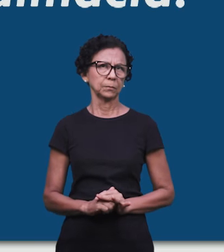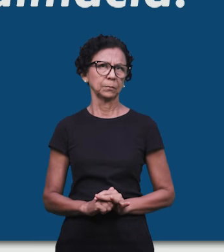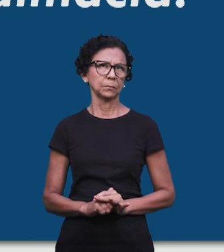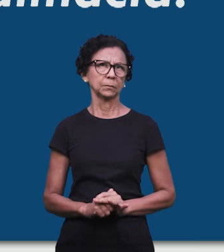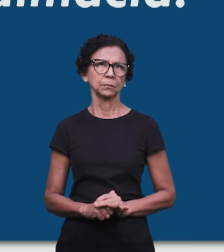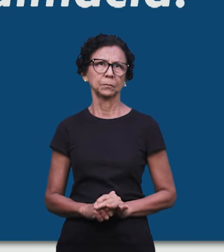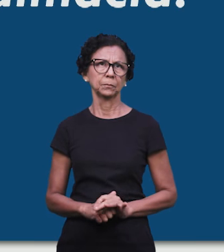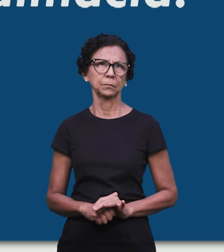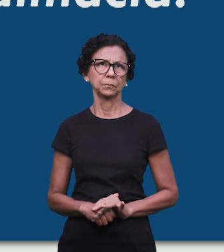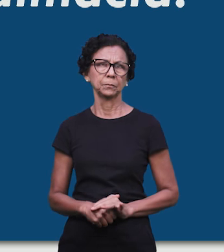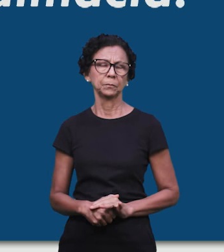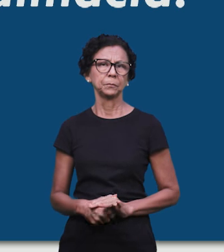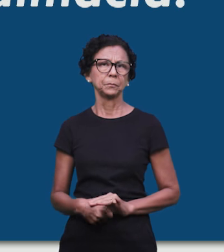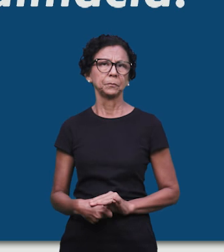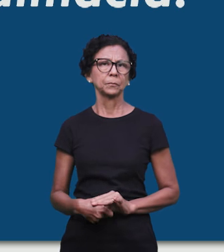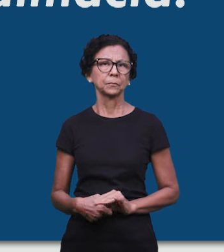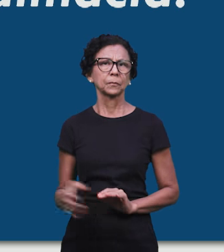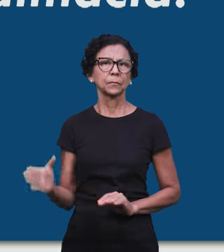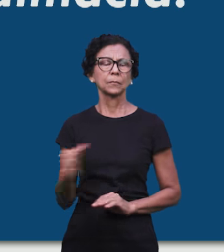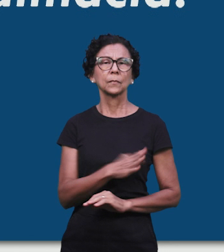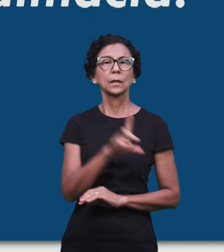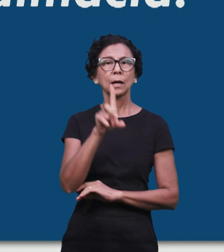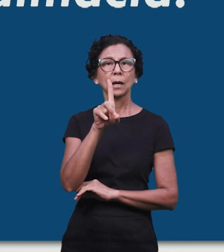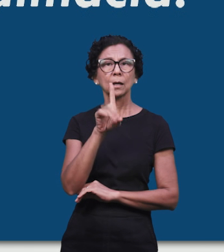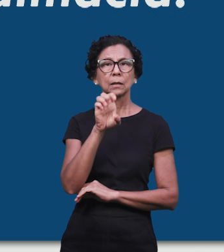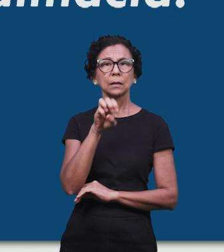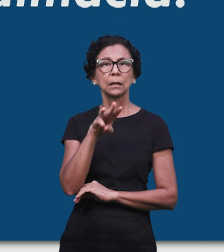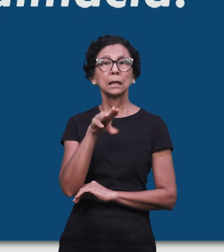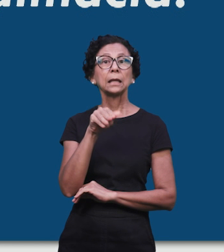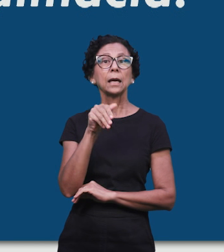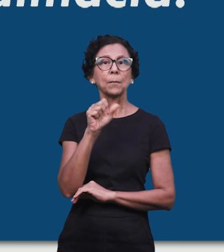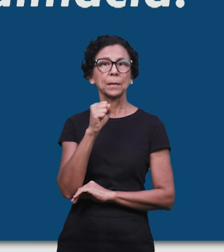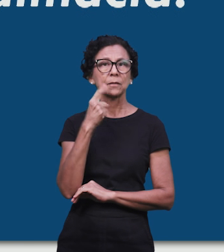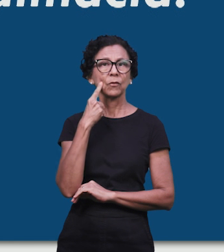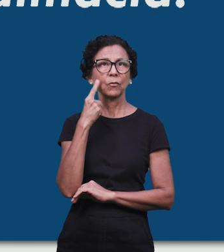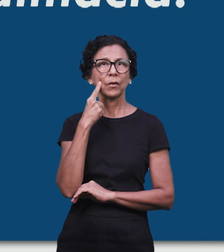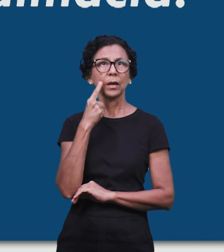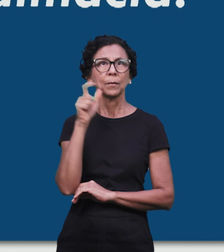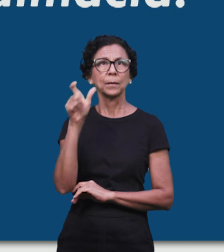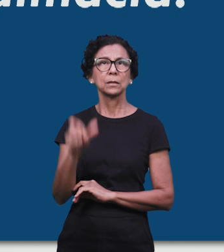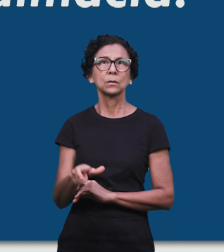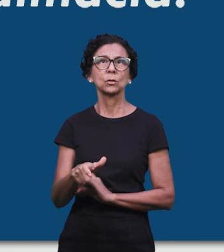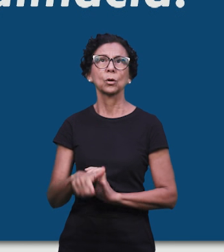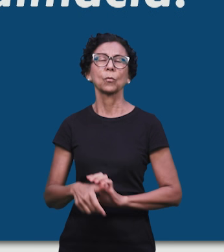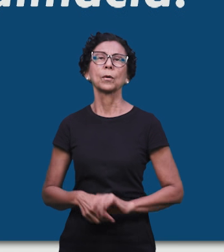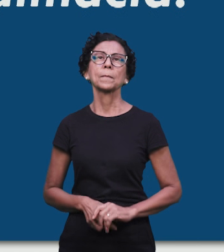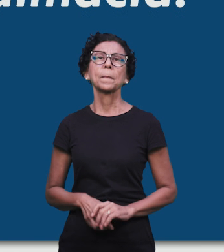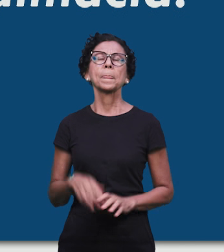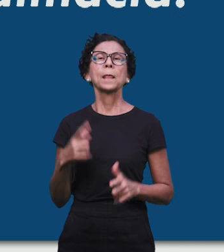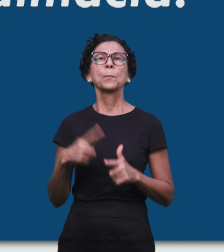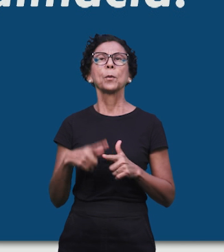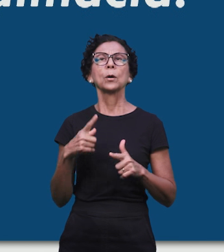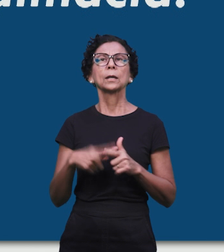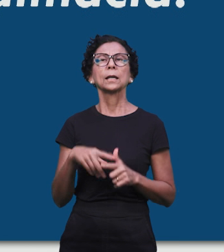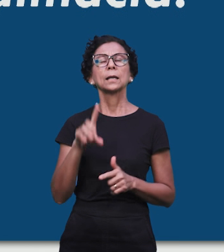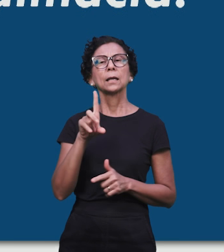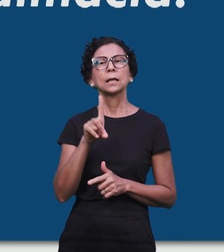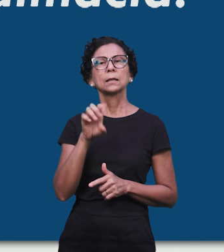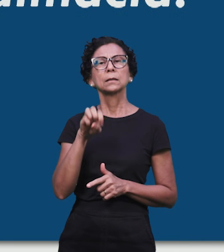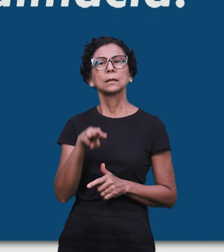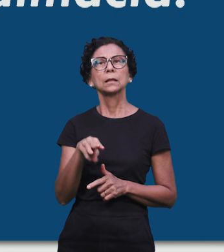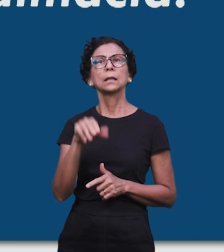Timóteo 4:10. Porque parou amando o presente